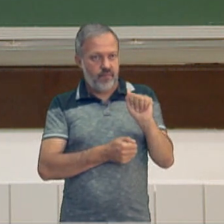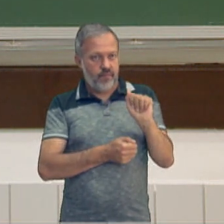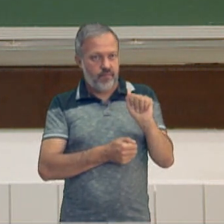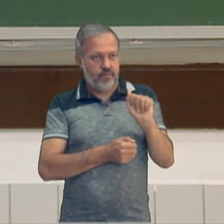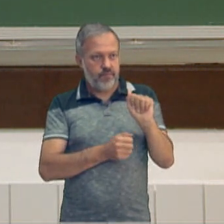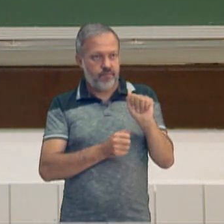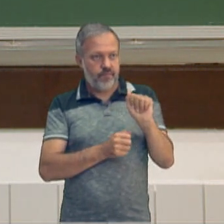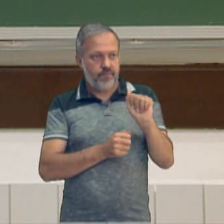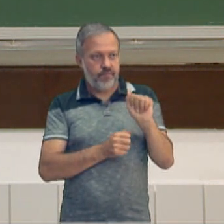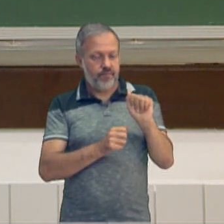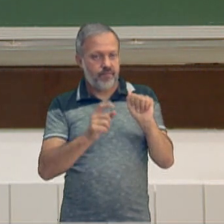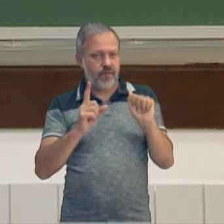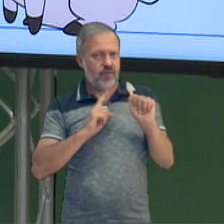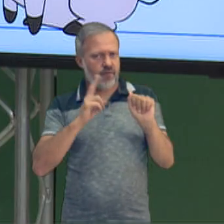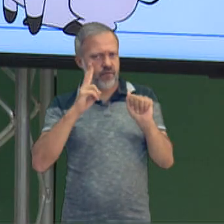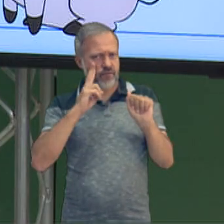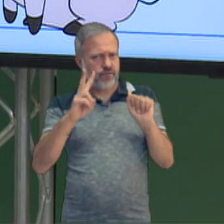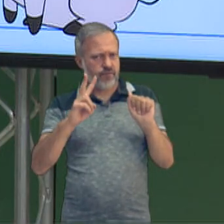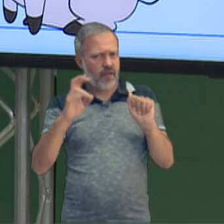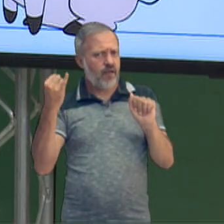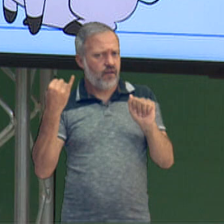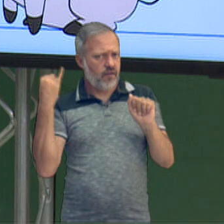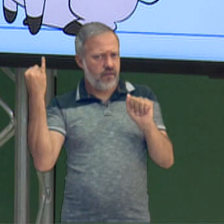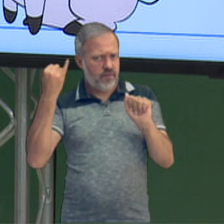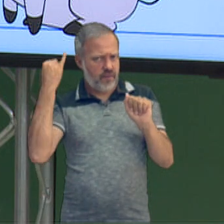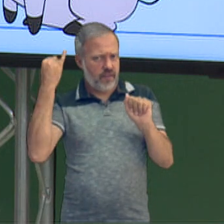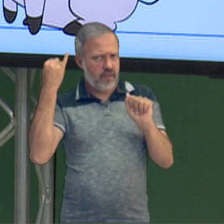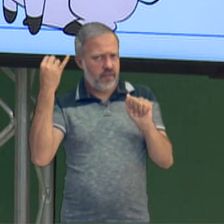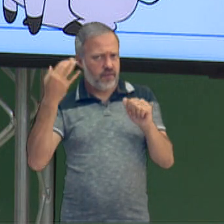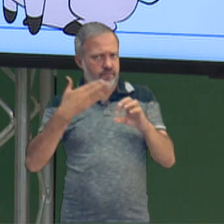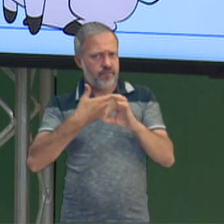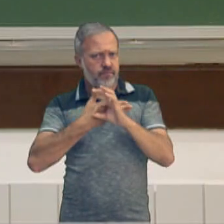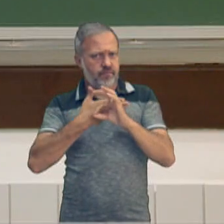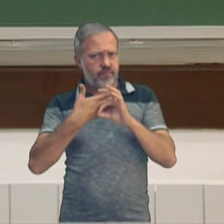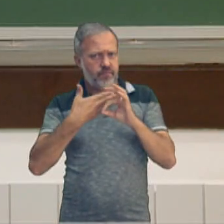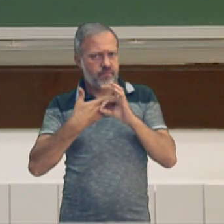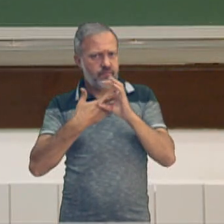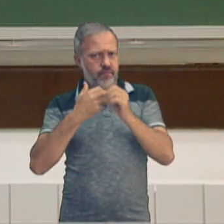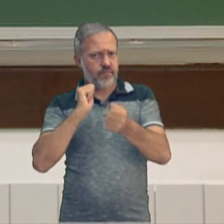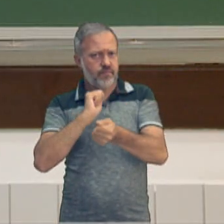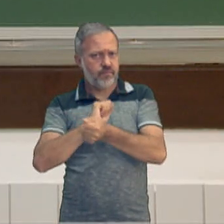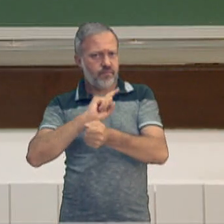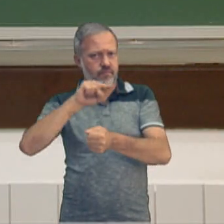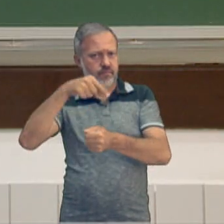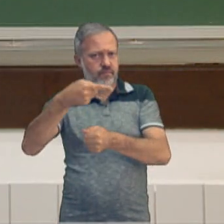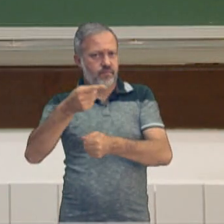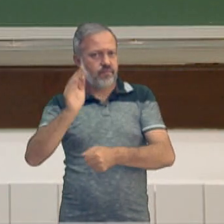célula. Mas a gente vai ver que tudo isso que a gente viu é importante para a célula, ok? Então, espero vocês na próxima aula.